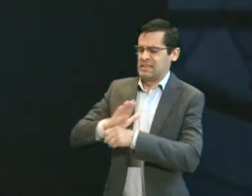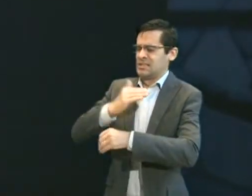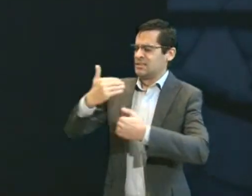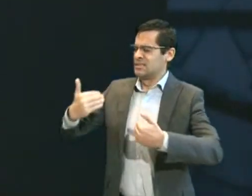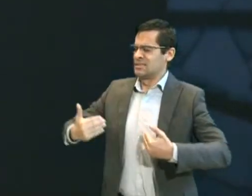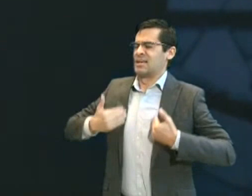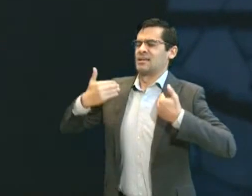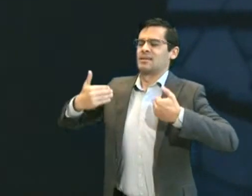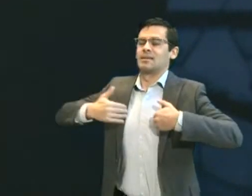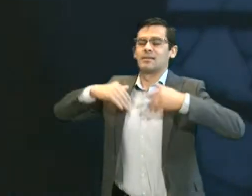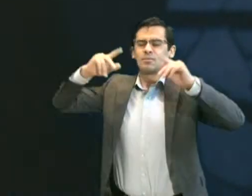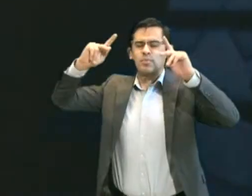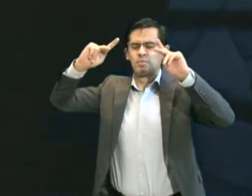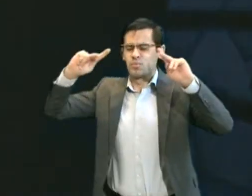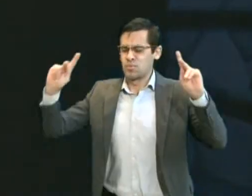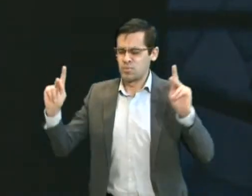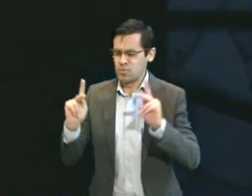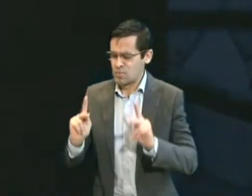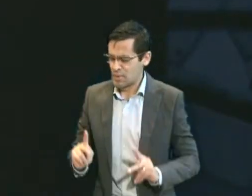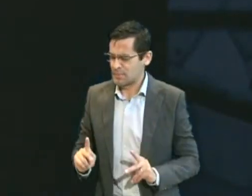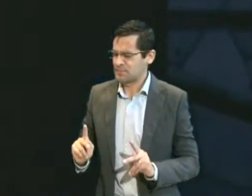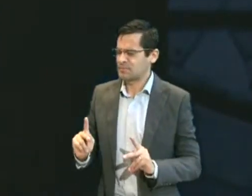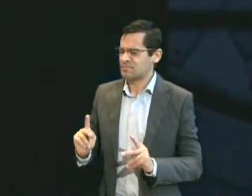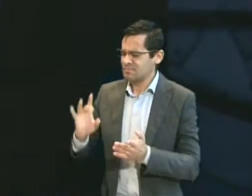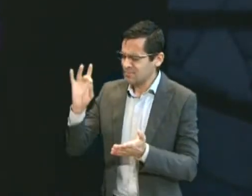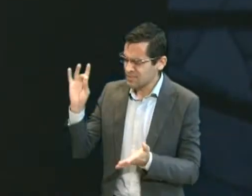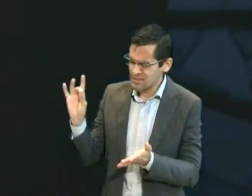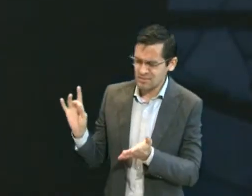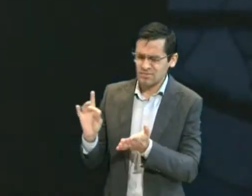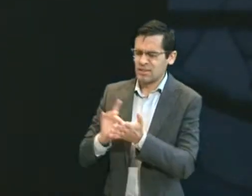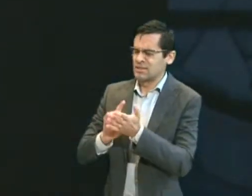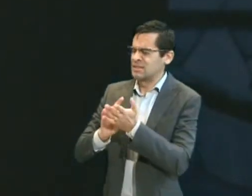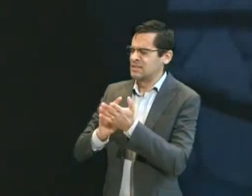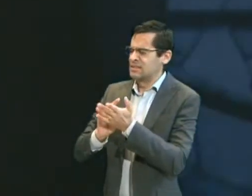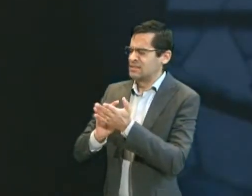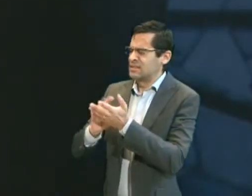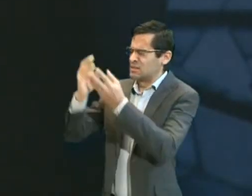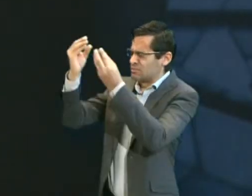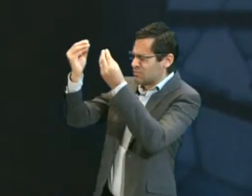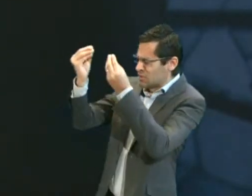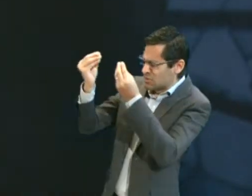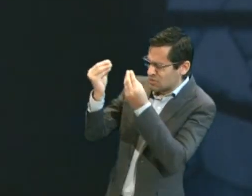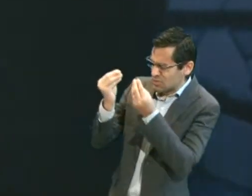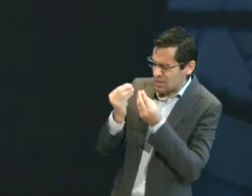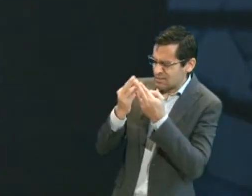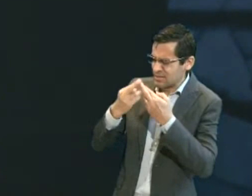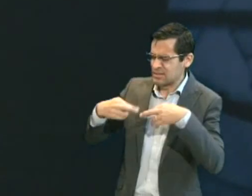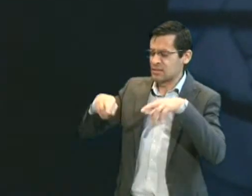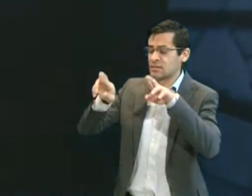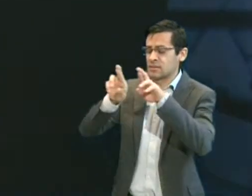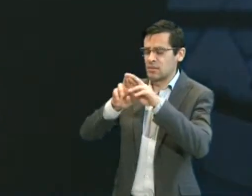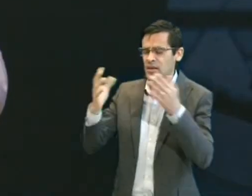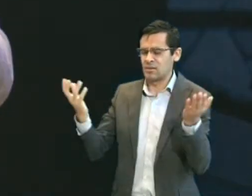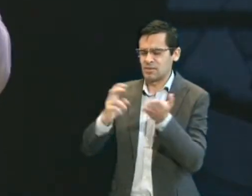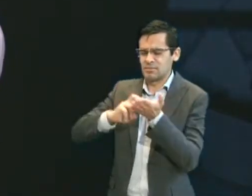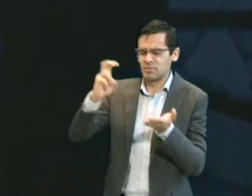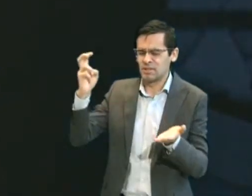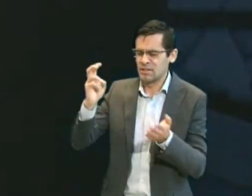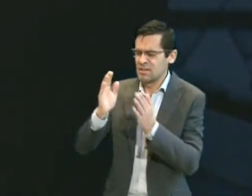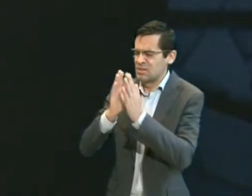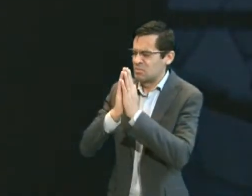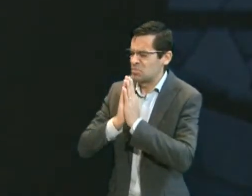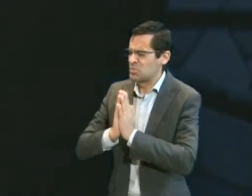de paz, que o renovo do Senhor possa chegar sobre nós esta manhã.